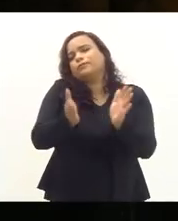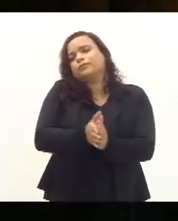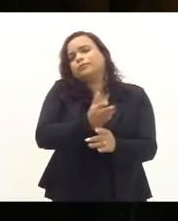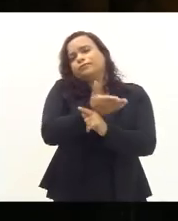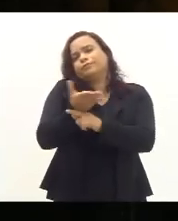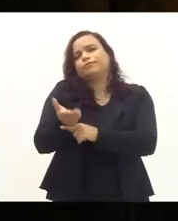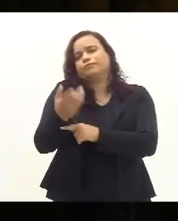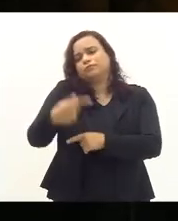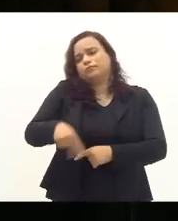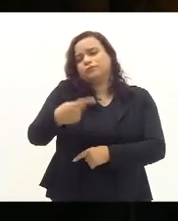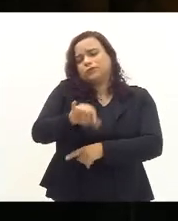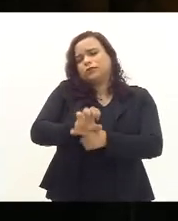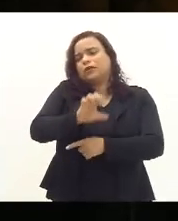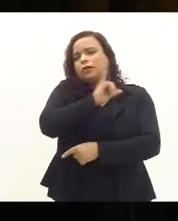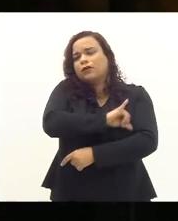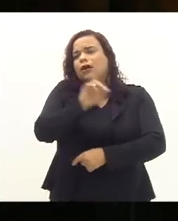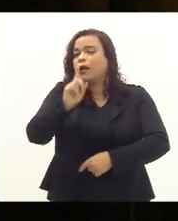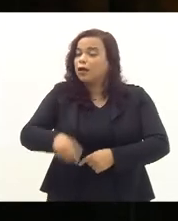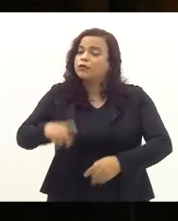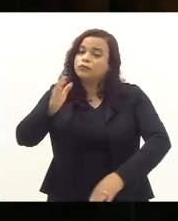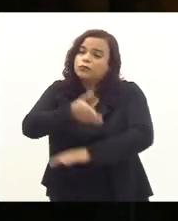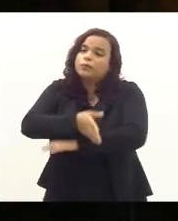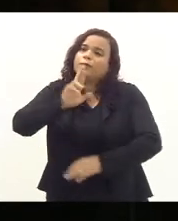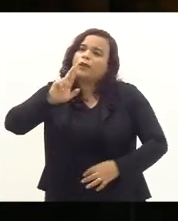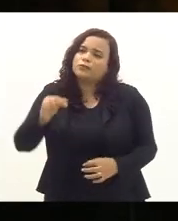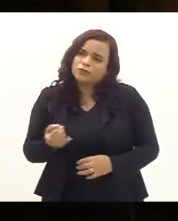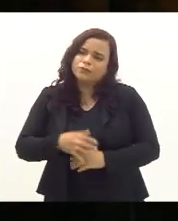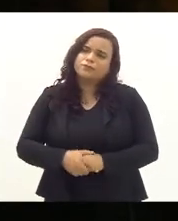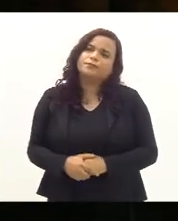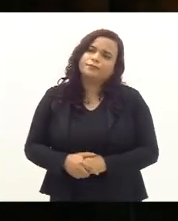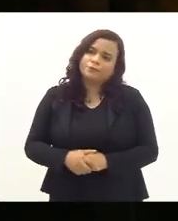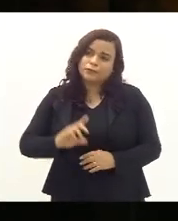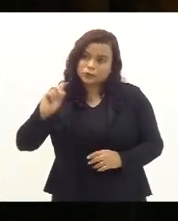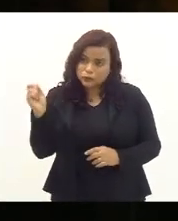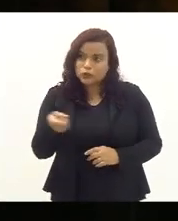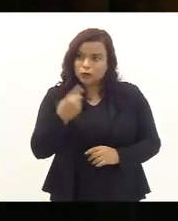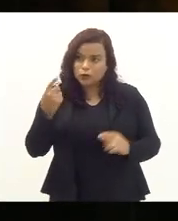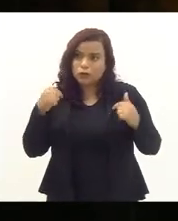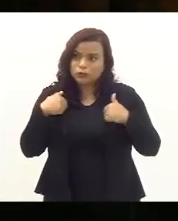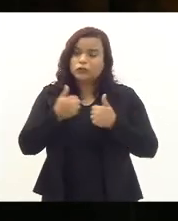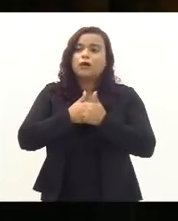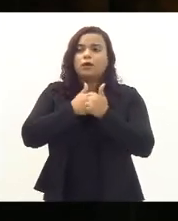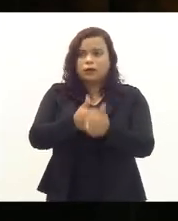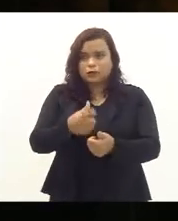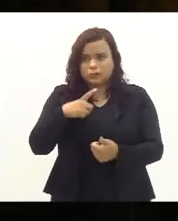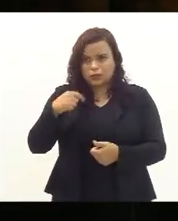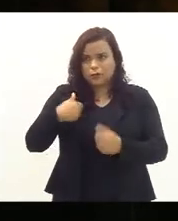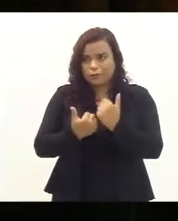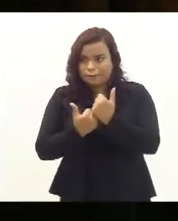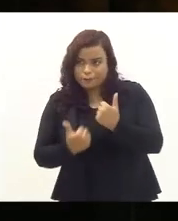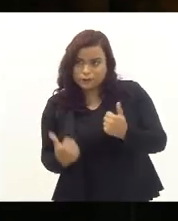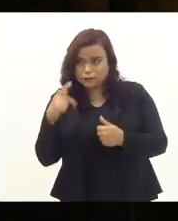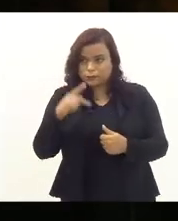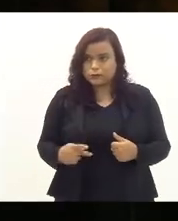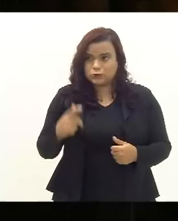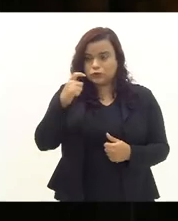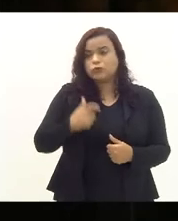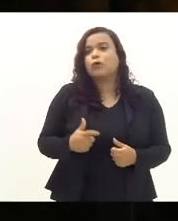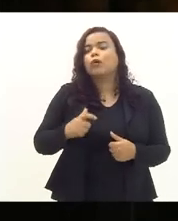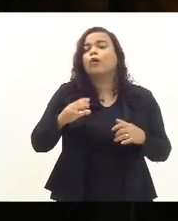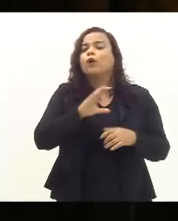Janeiro que é um super RJ nós inclusive senhora presidenta Estamos acompanhando eu sou vice-presidenta